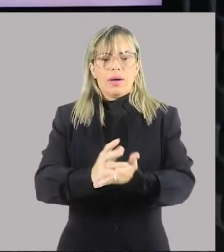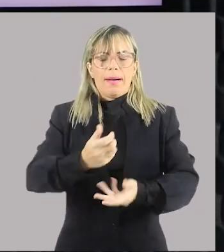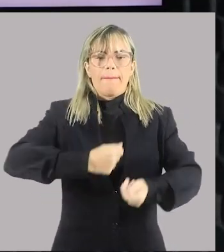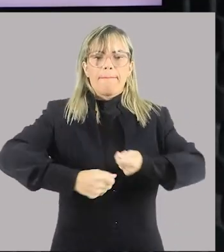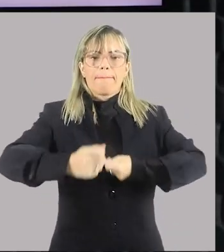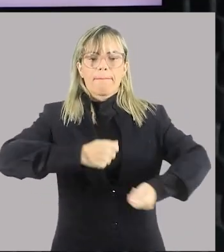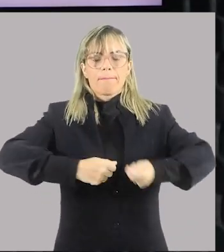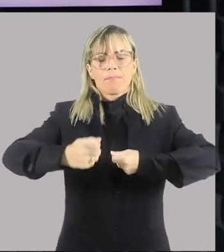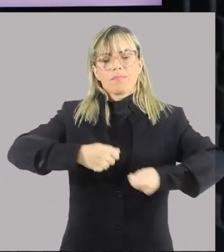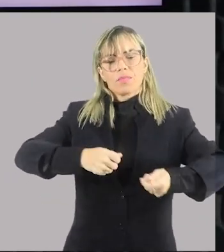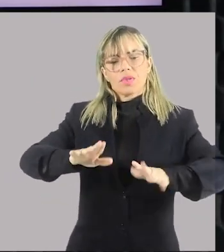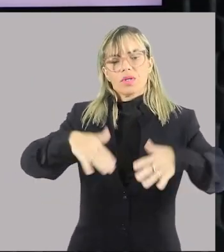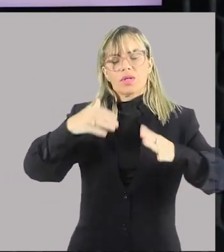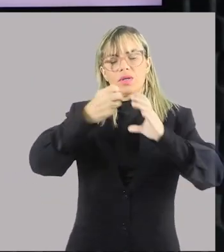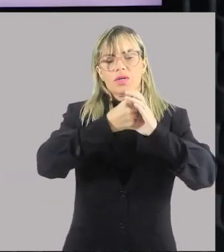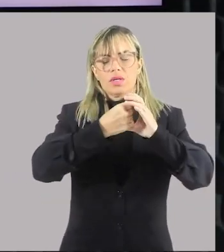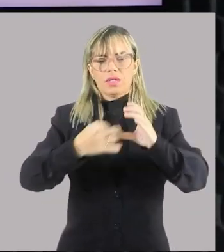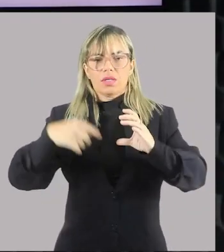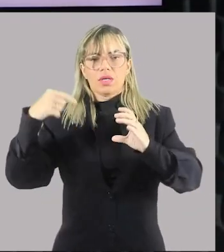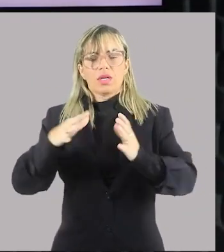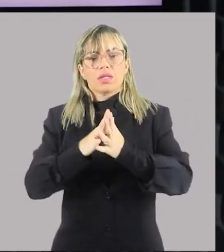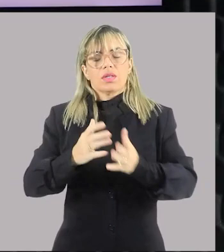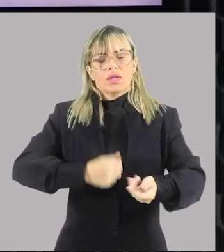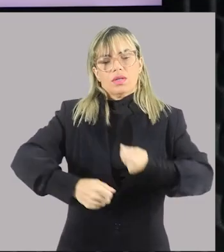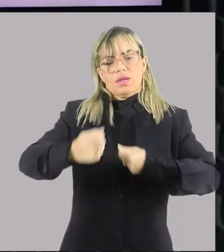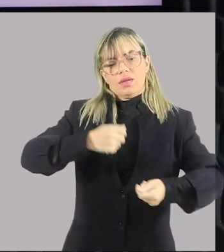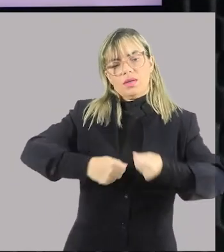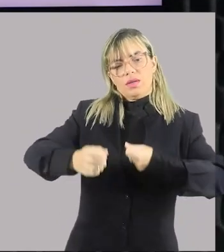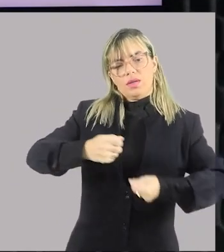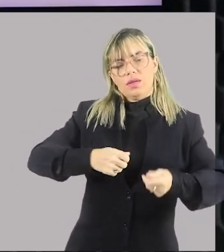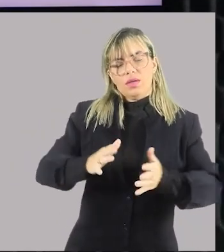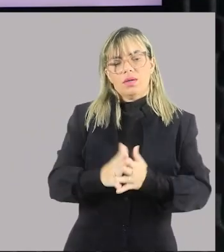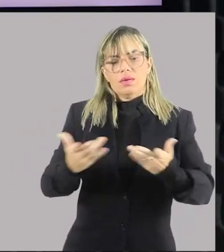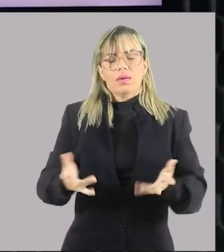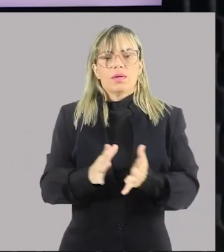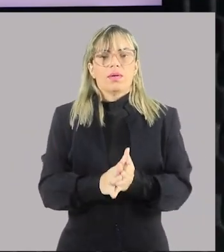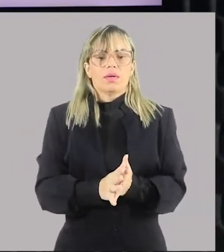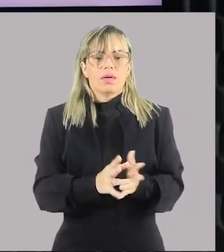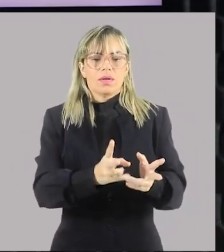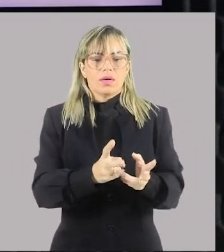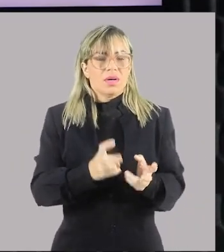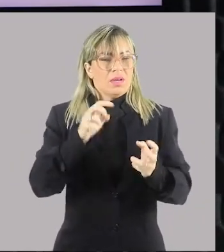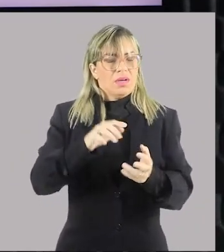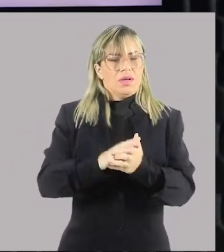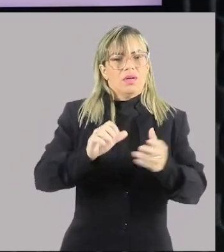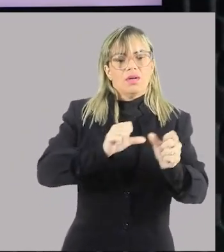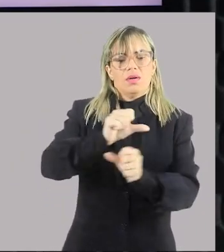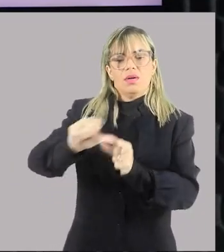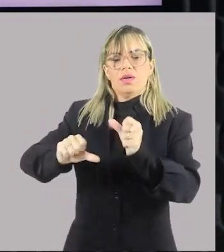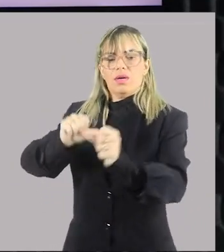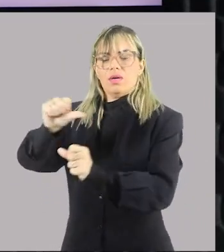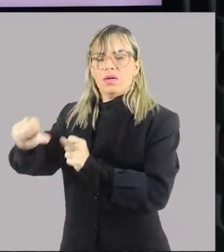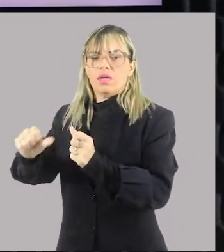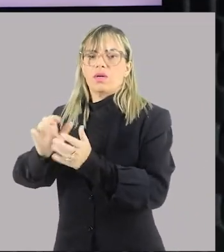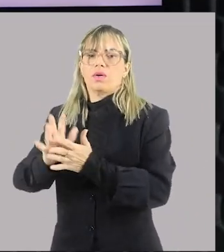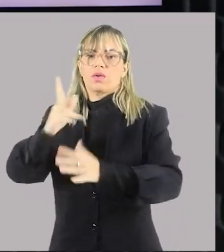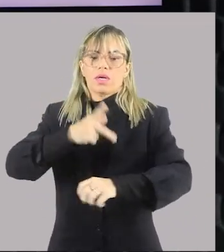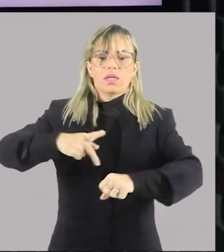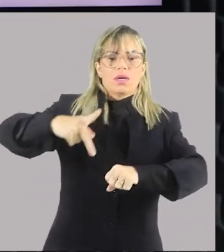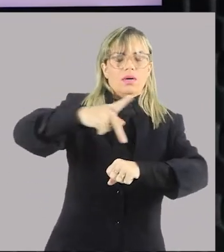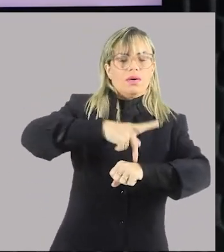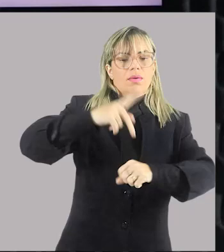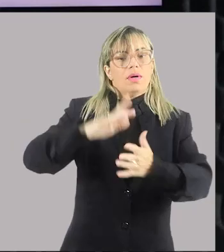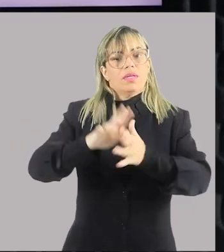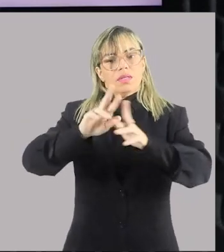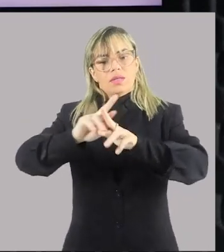economia, esse aspecto econômico, ele vai variar muito. Isso vai de acordo com cada país. Lembrando